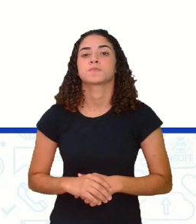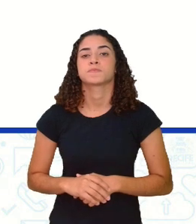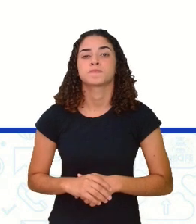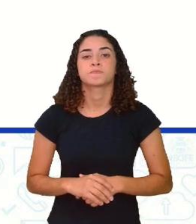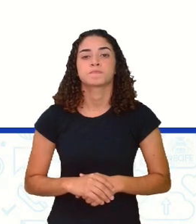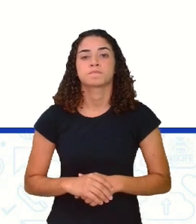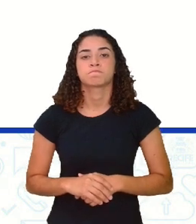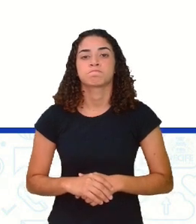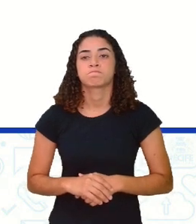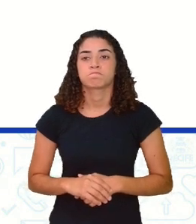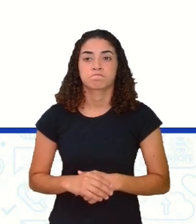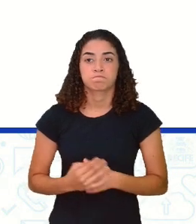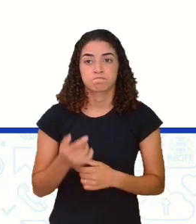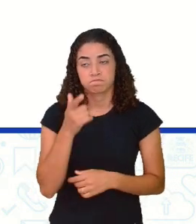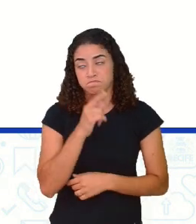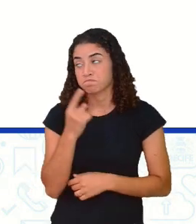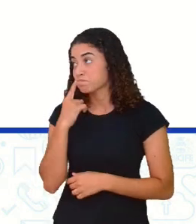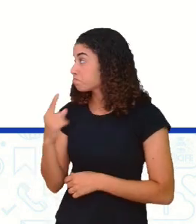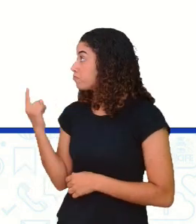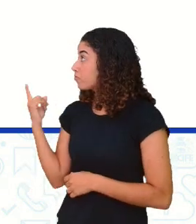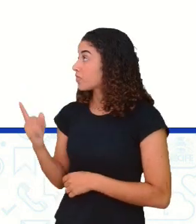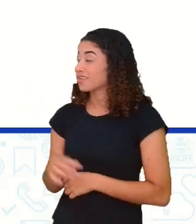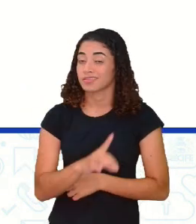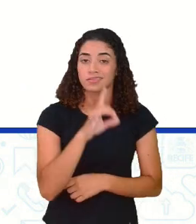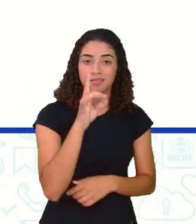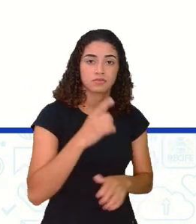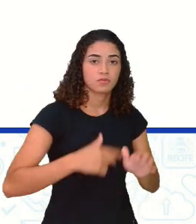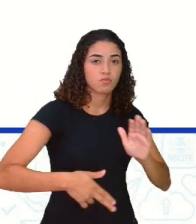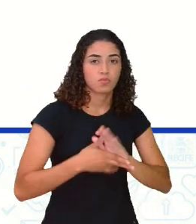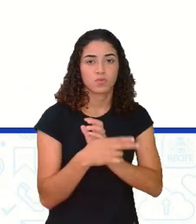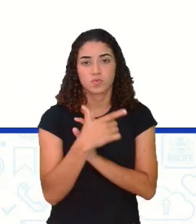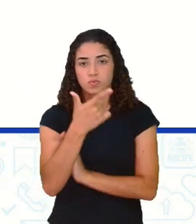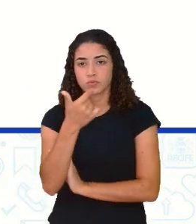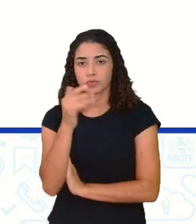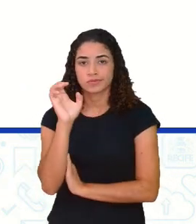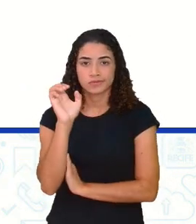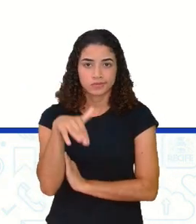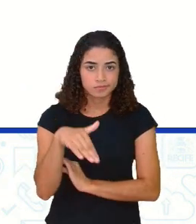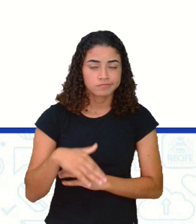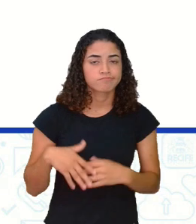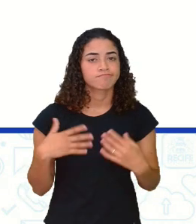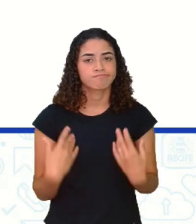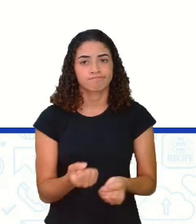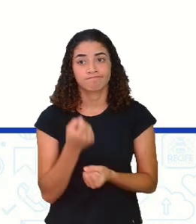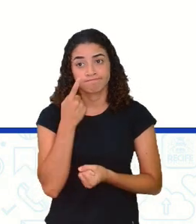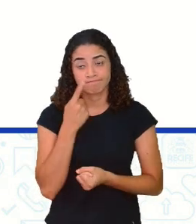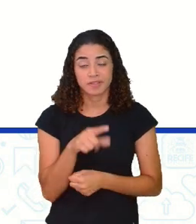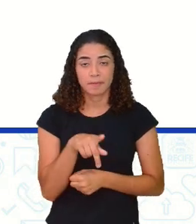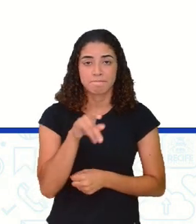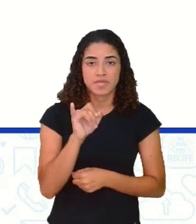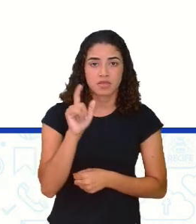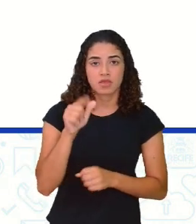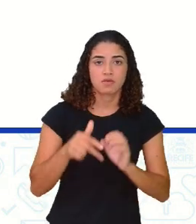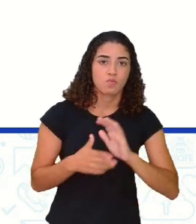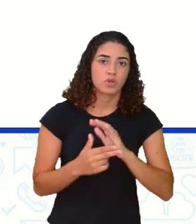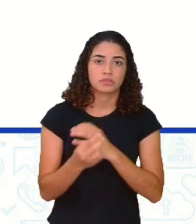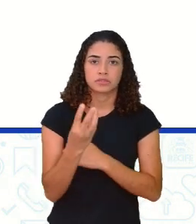Aqui deu o diâmetro de 12 centímetros. Vamos considerar π igual a